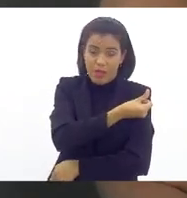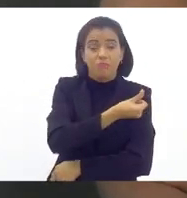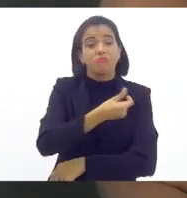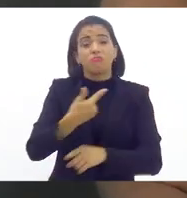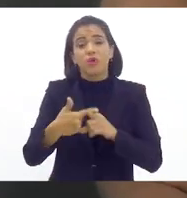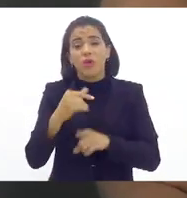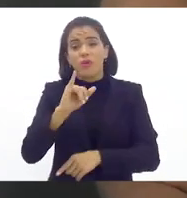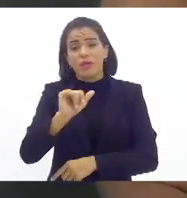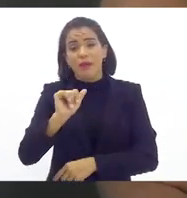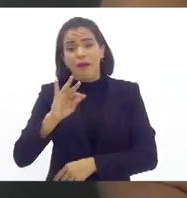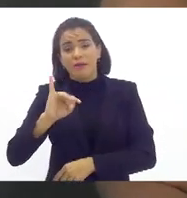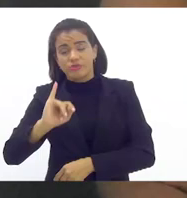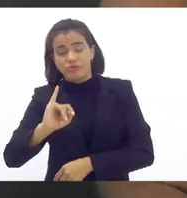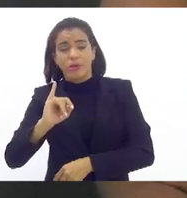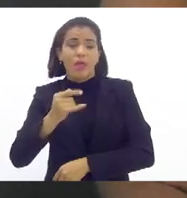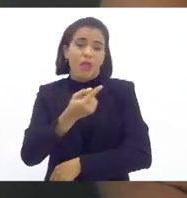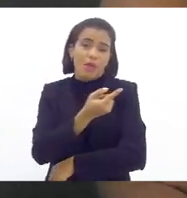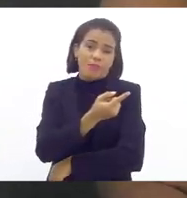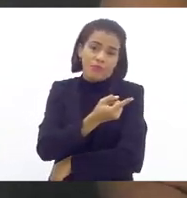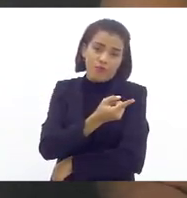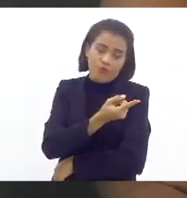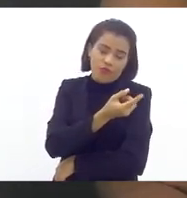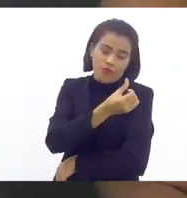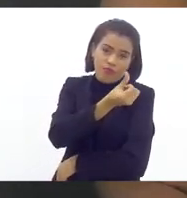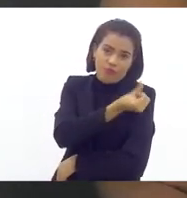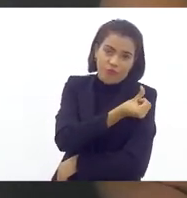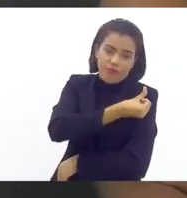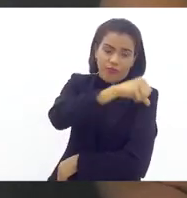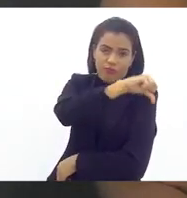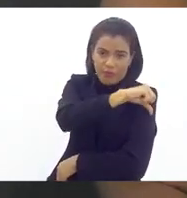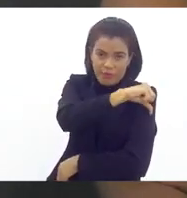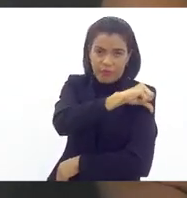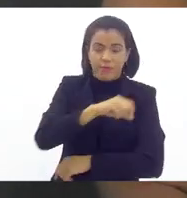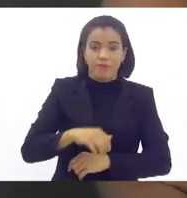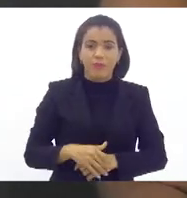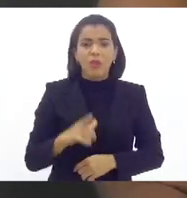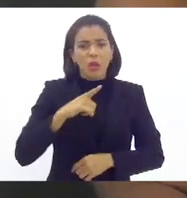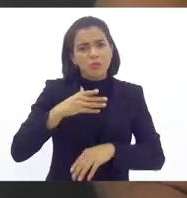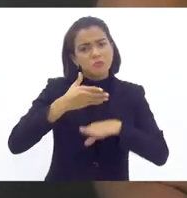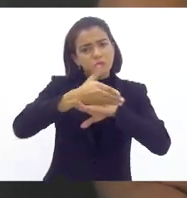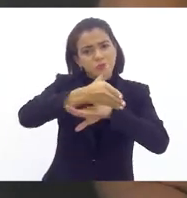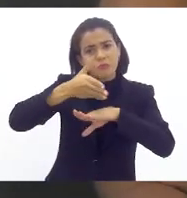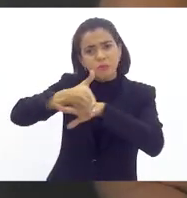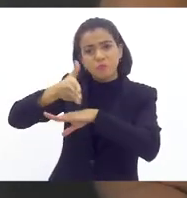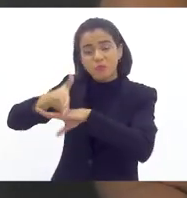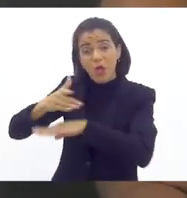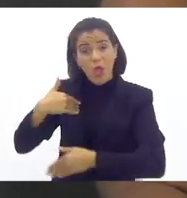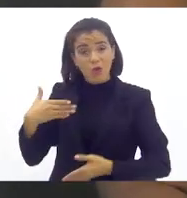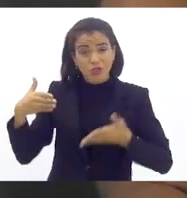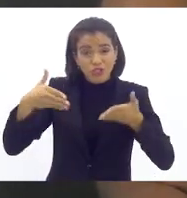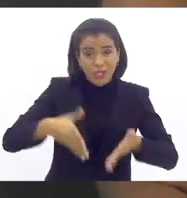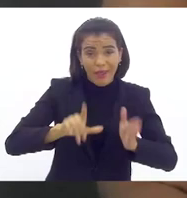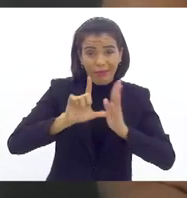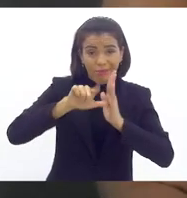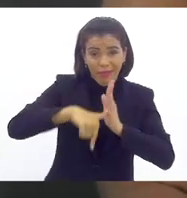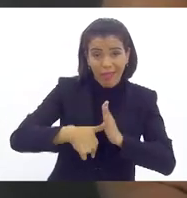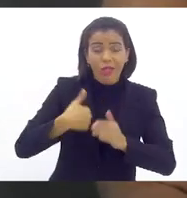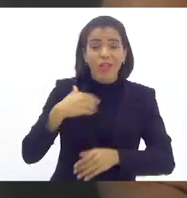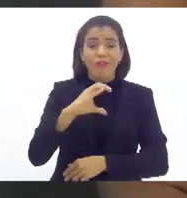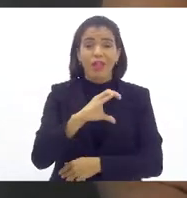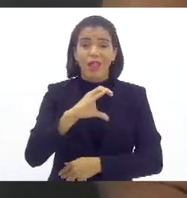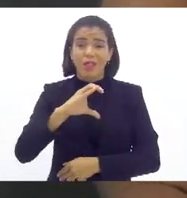2, e nós também vamos aos territórios, eu cheguei hoje atrasada porque eu estava na sexta